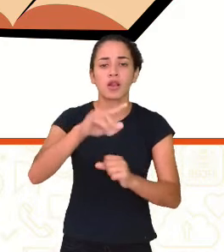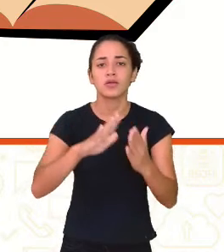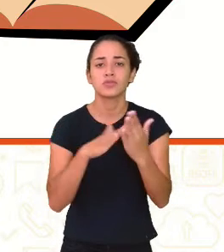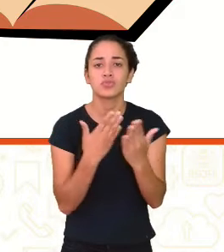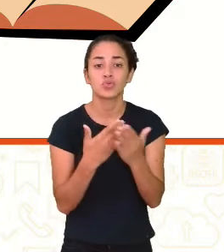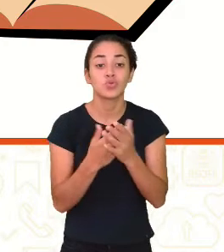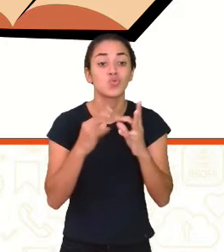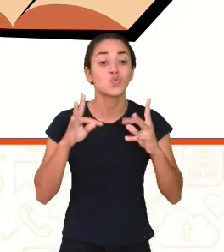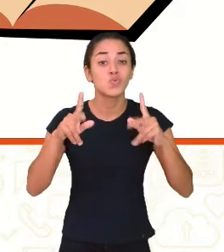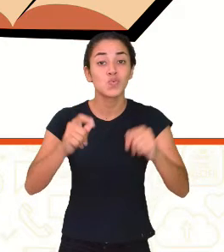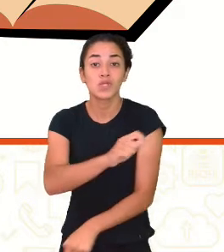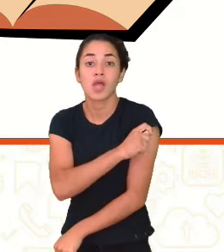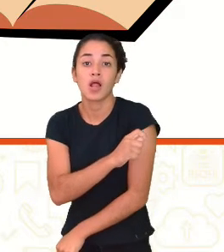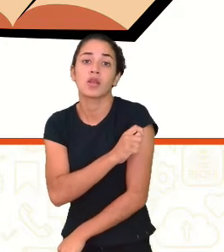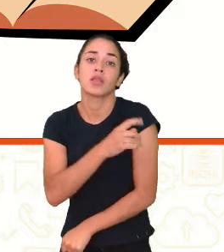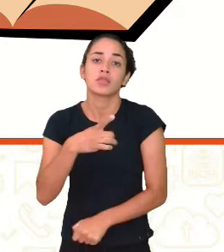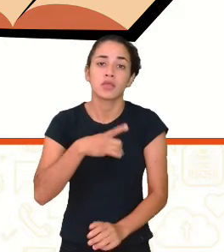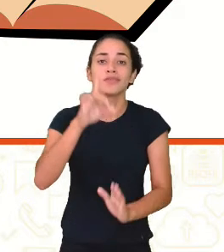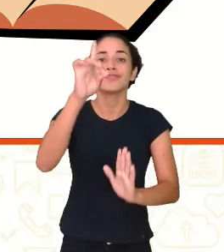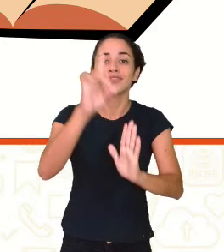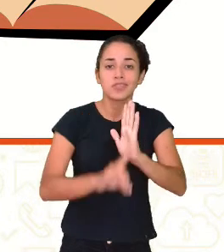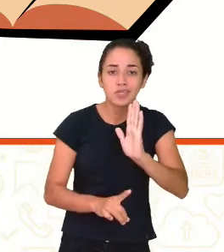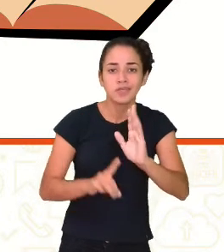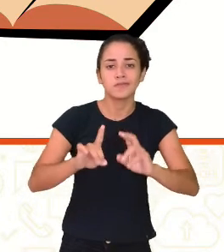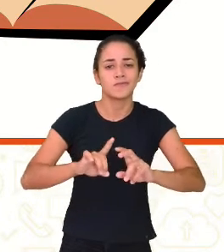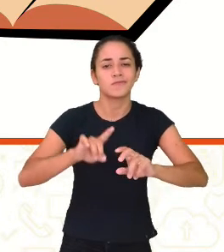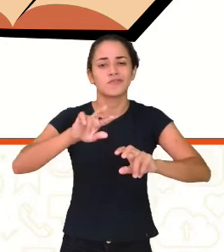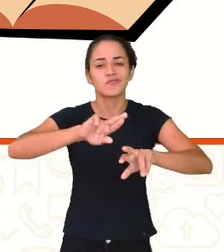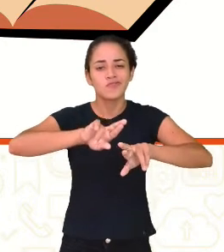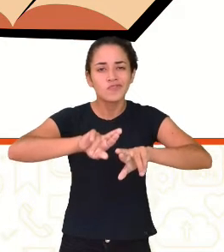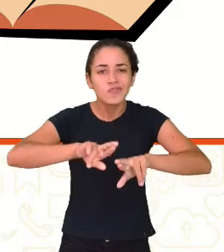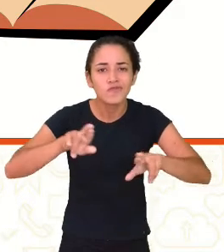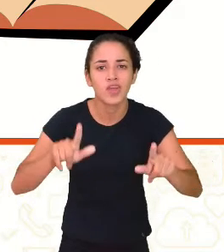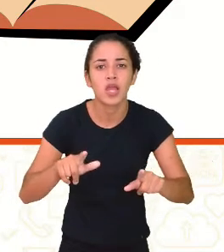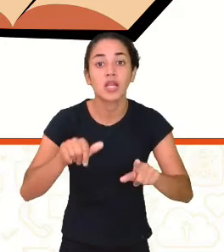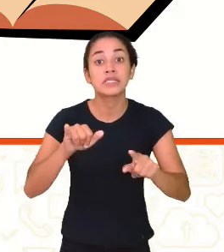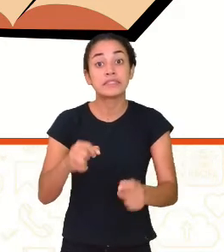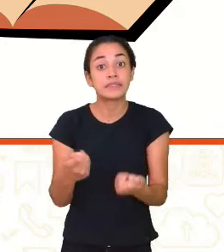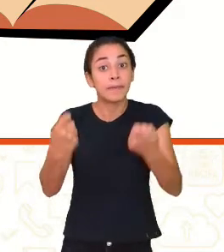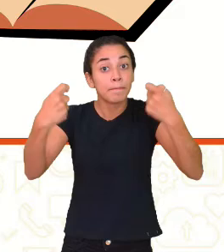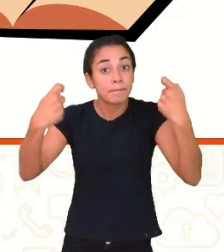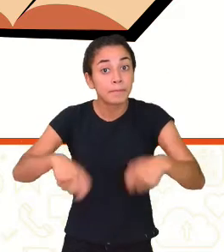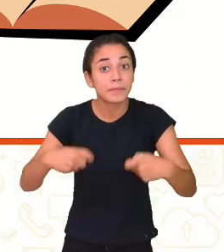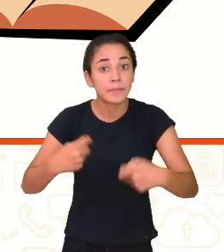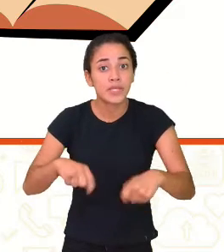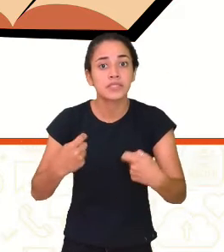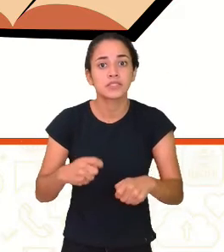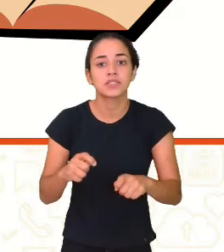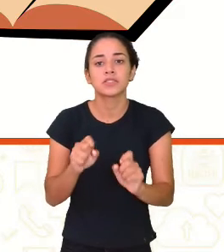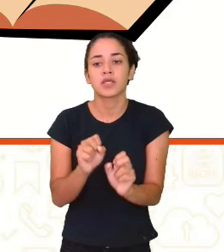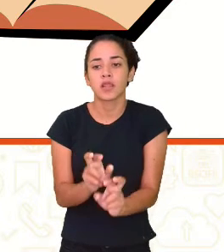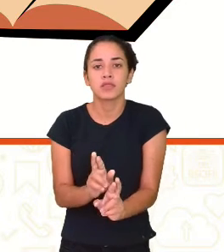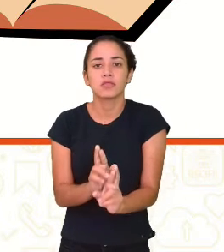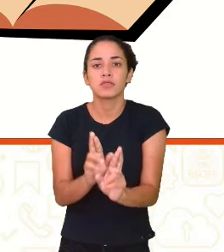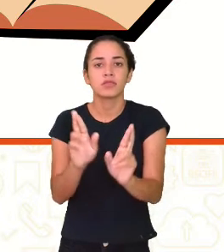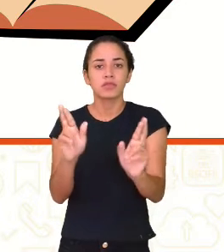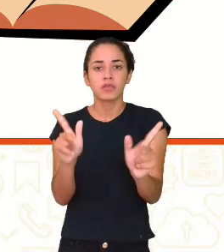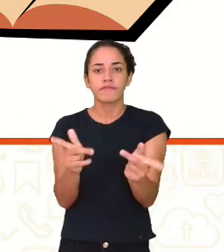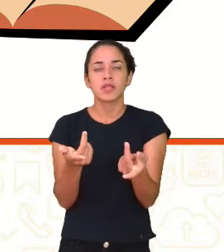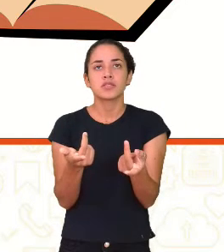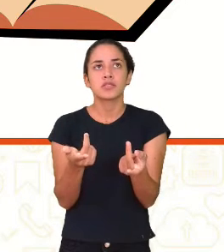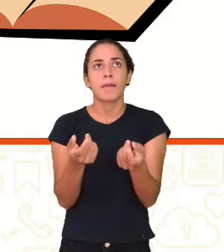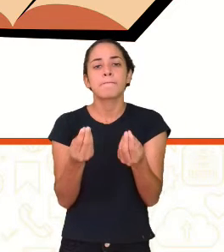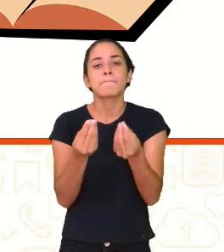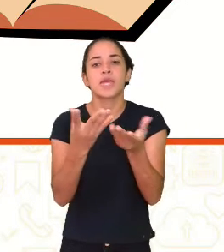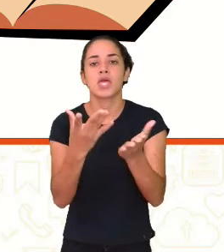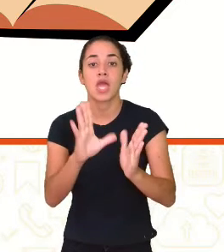os estudantes têm direito à diferença, sempre que houver necessidade de uma diferenciação para